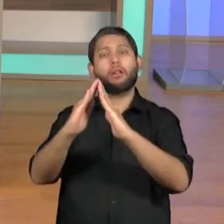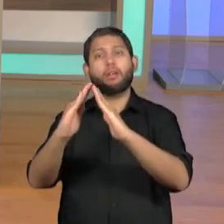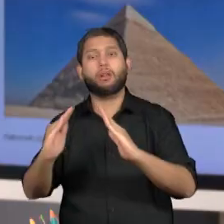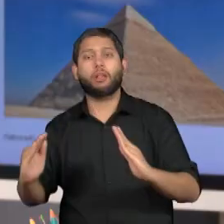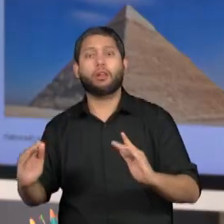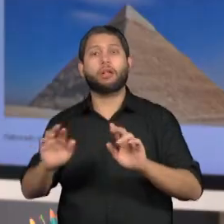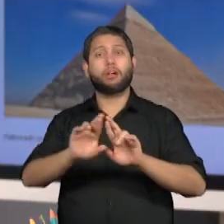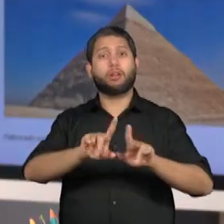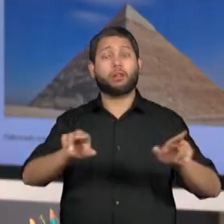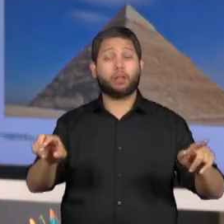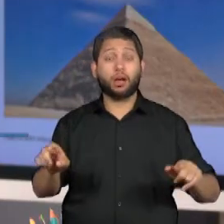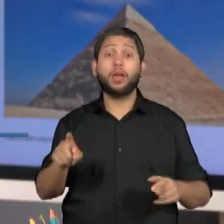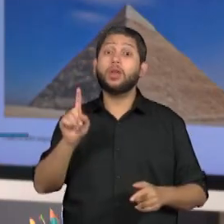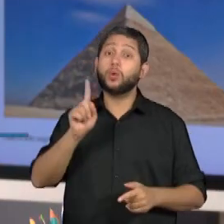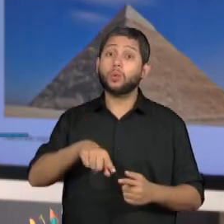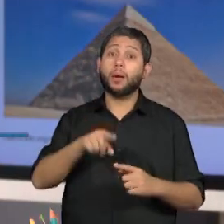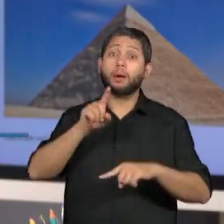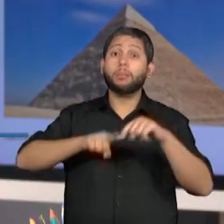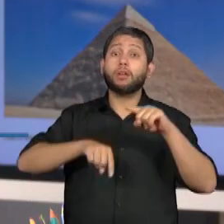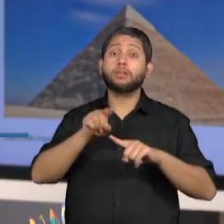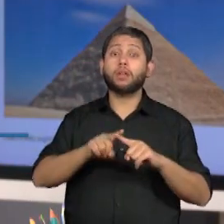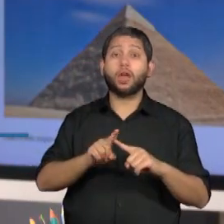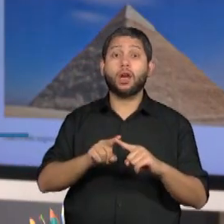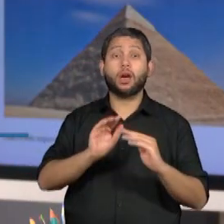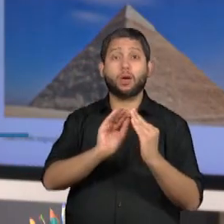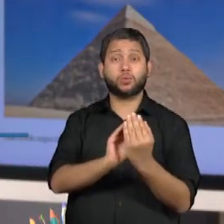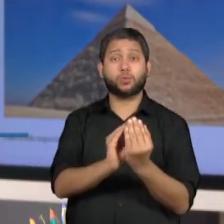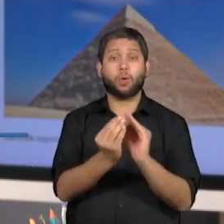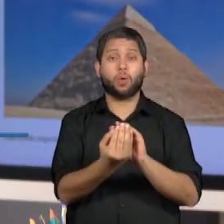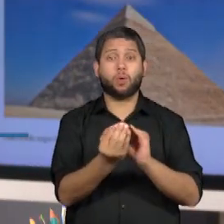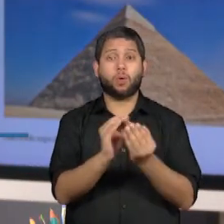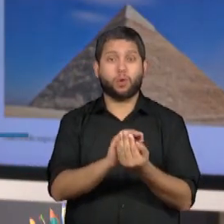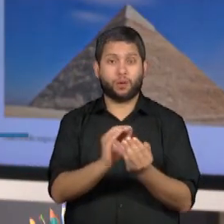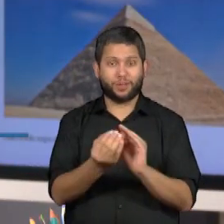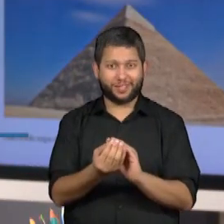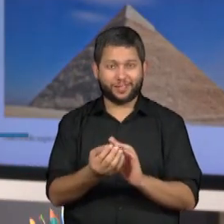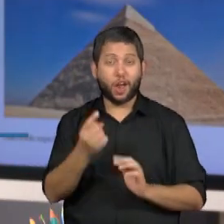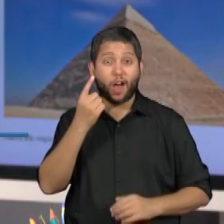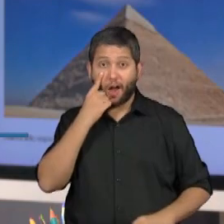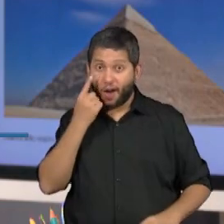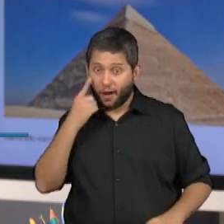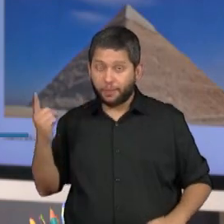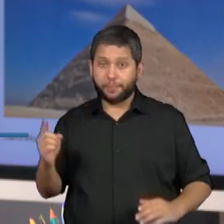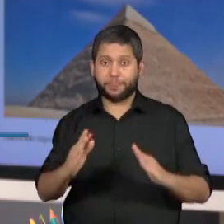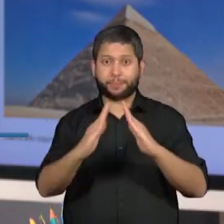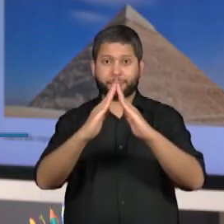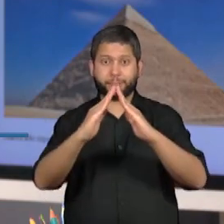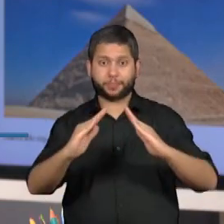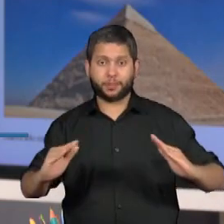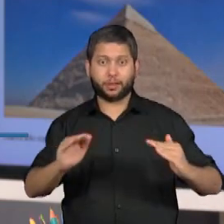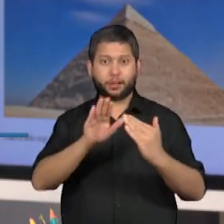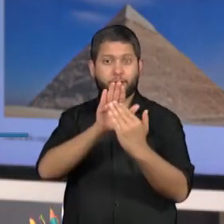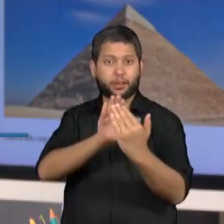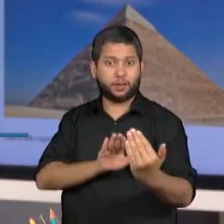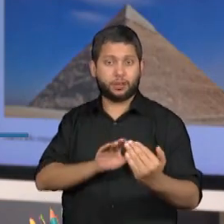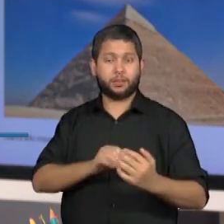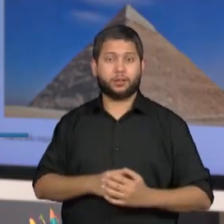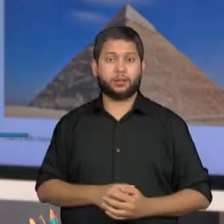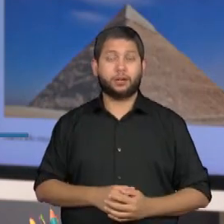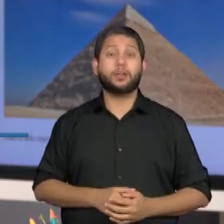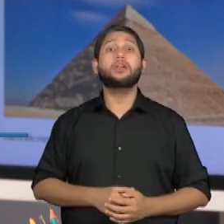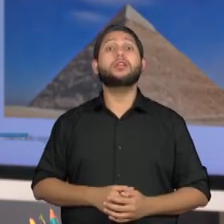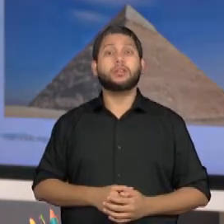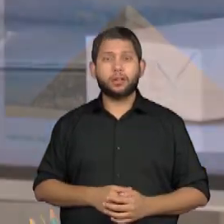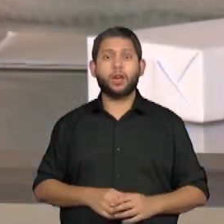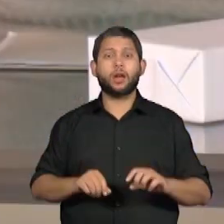representam sólidos geométricos que estão aqui. Então, a gente tem a pirâmide, olha só. Temos o bloco retangular,